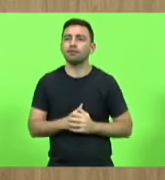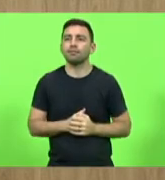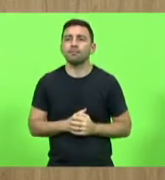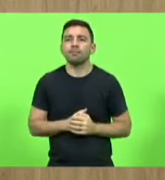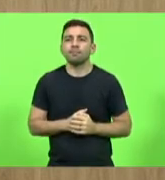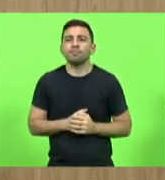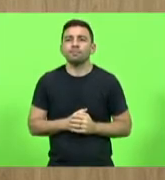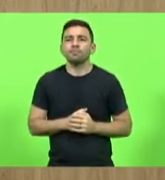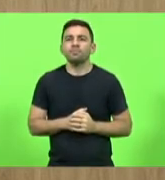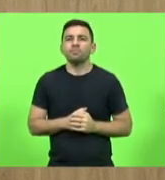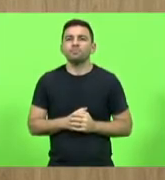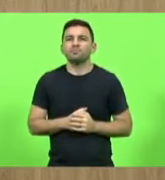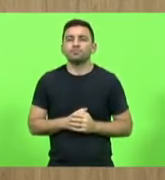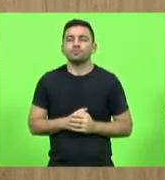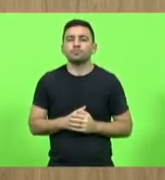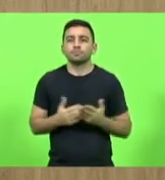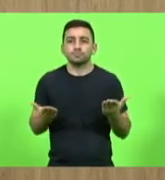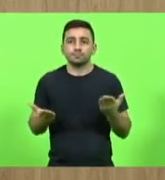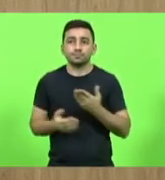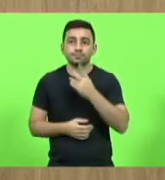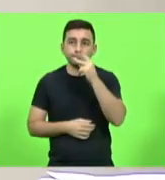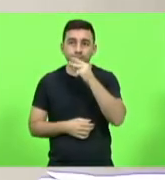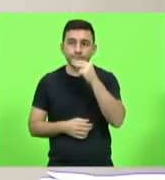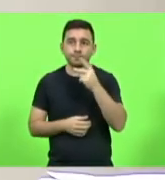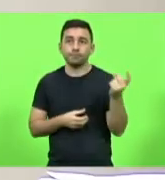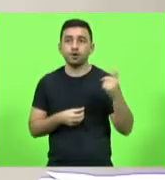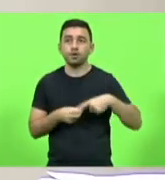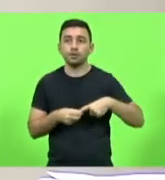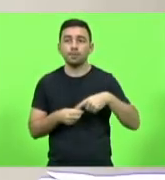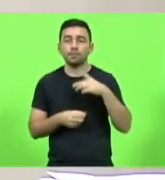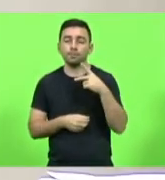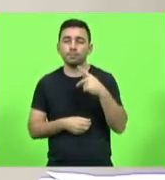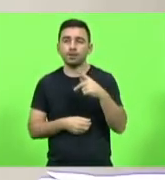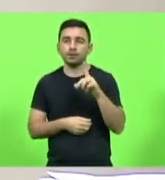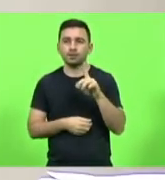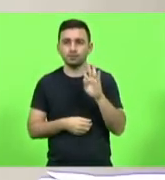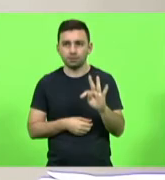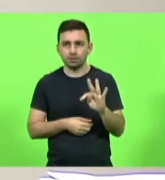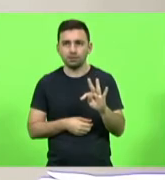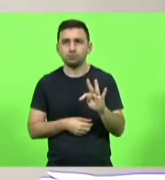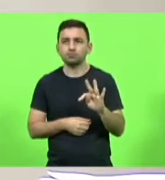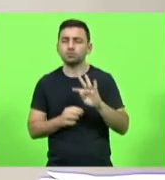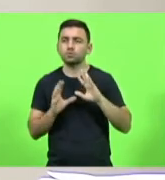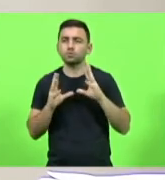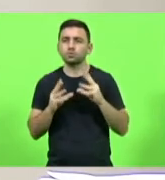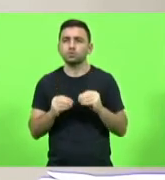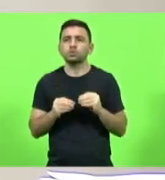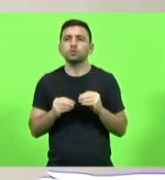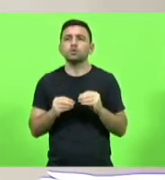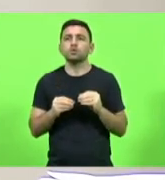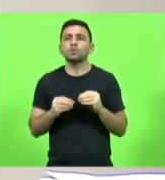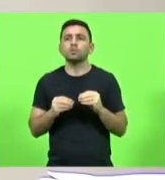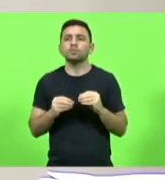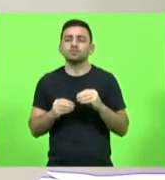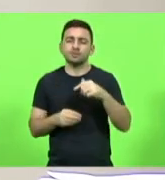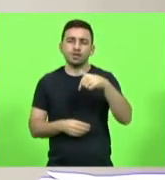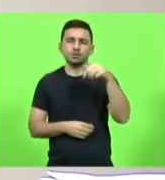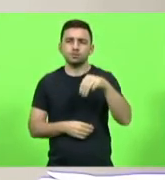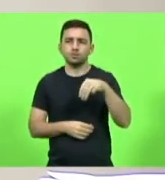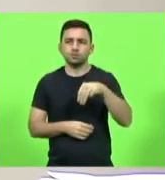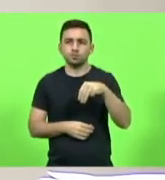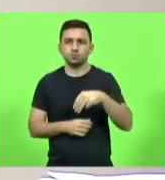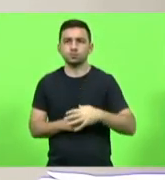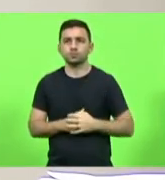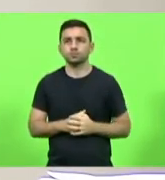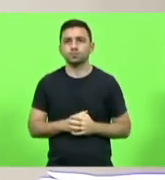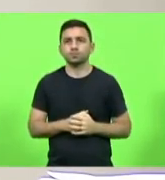Obrigado, deputado Kennedy Nunes. Voltando agora, bloco PDT, PSDB, Republicanos, por 7 minutos e 30 segundos, deputado.